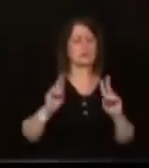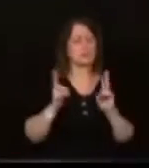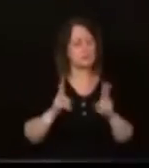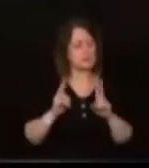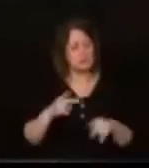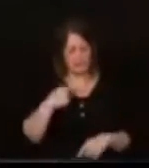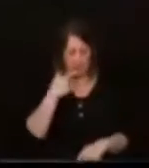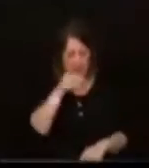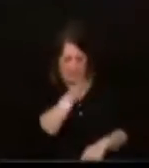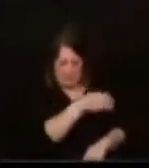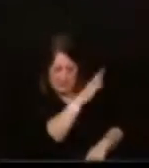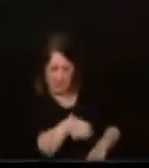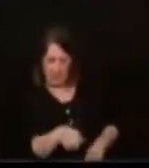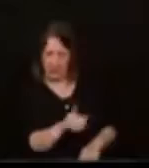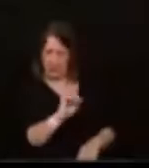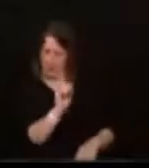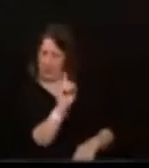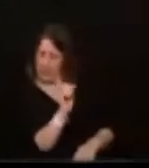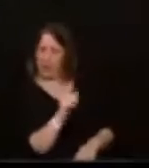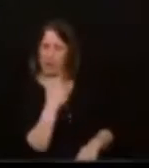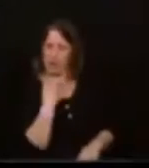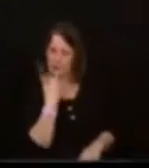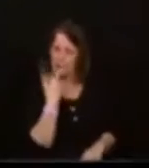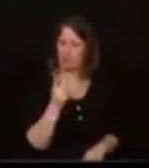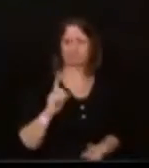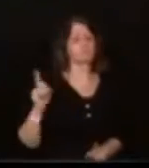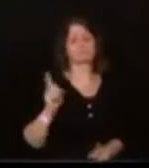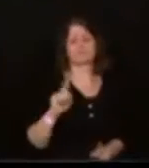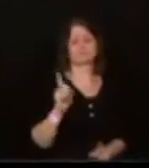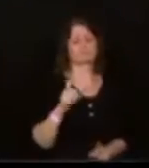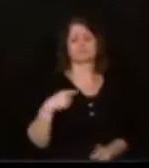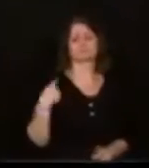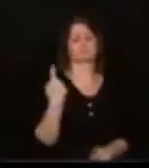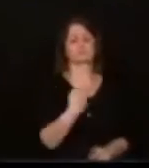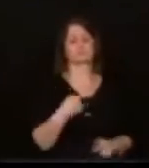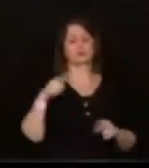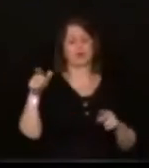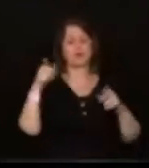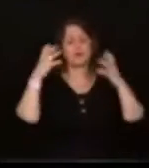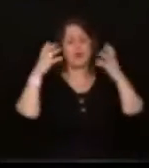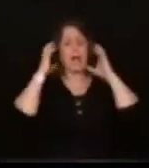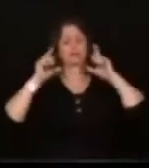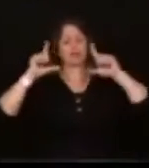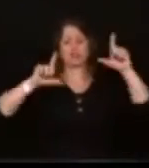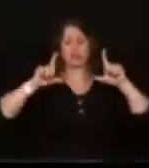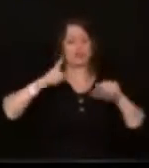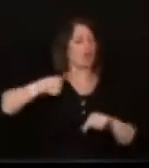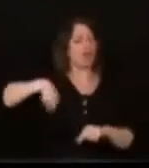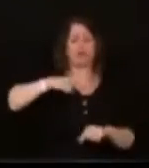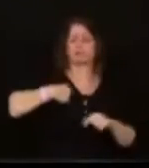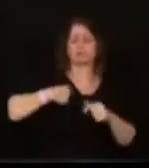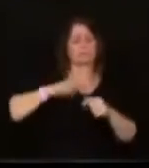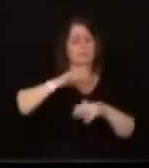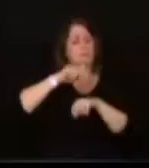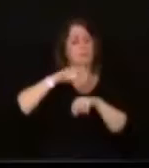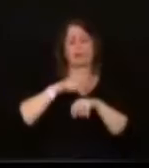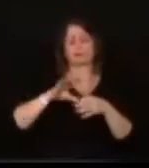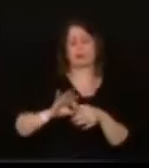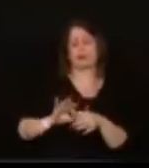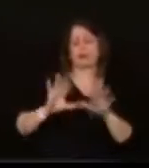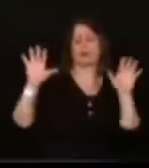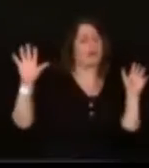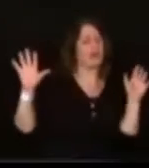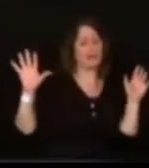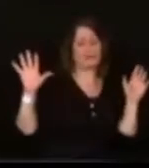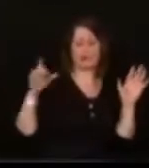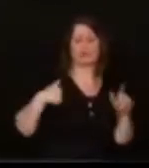censurar ou democratizar a nossa mídia. Somos um país livre e devemos